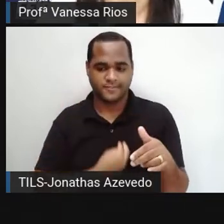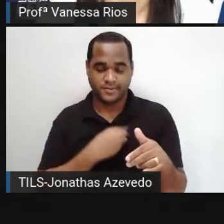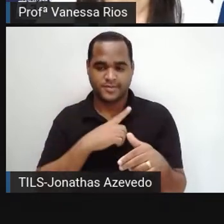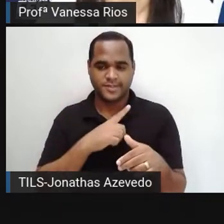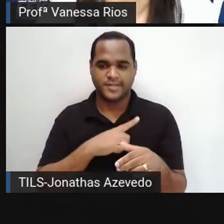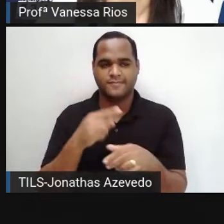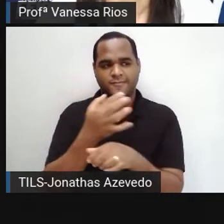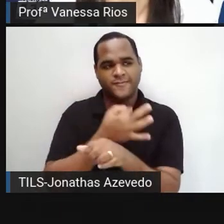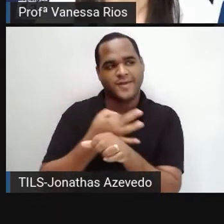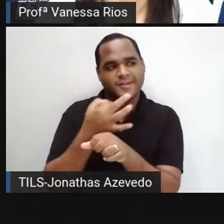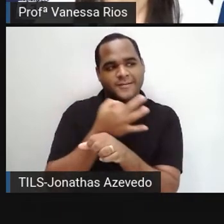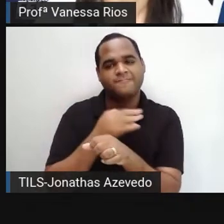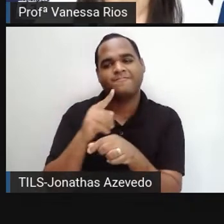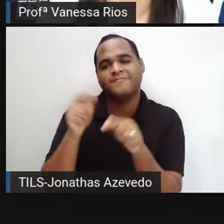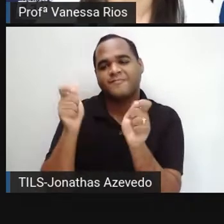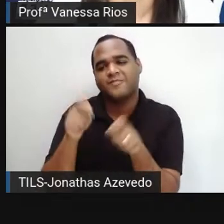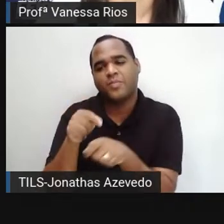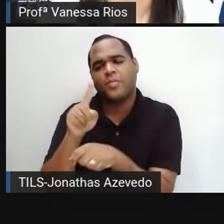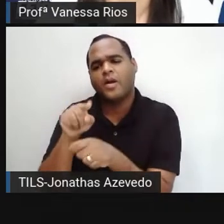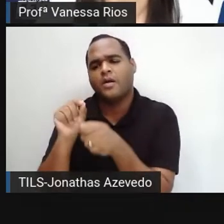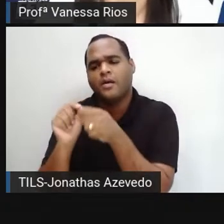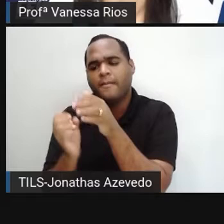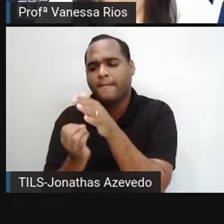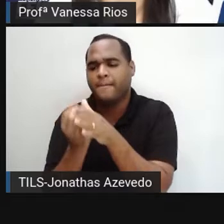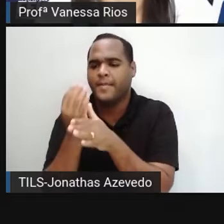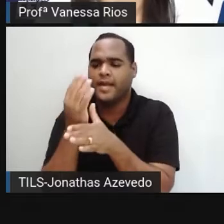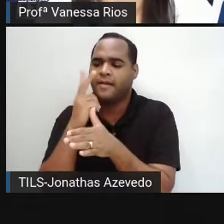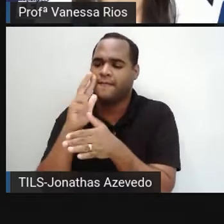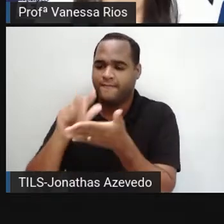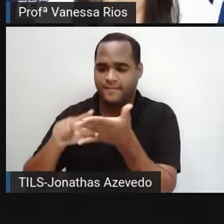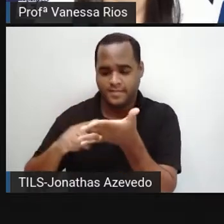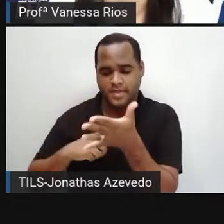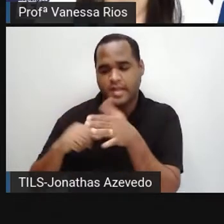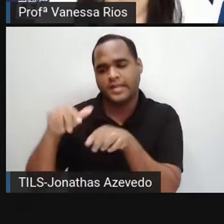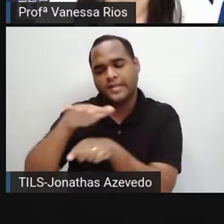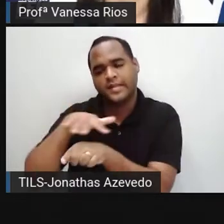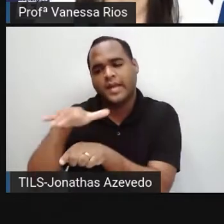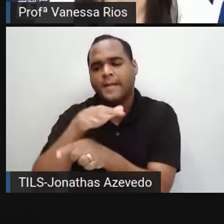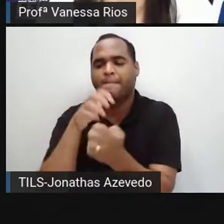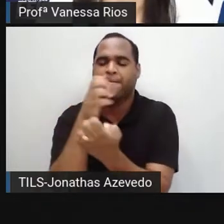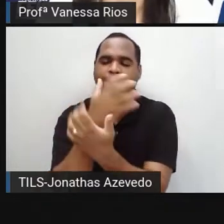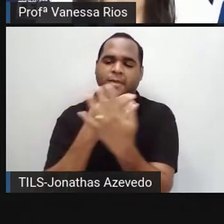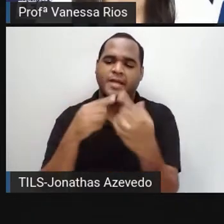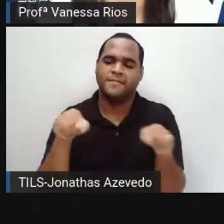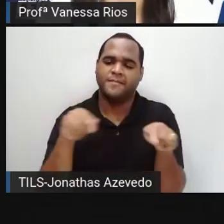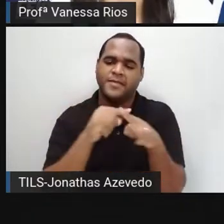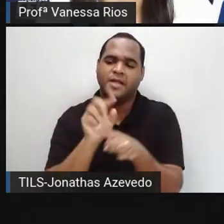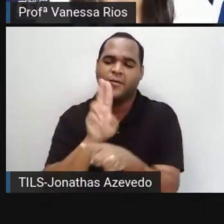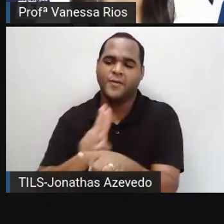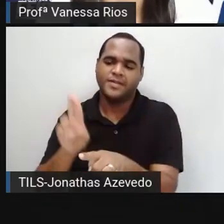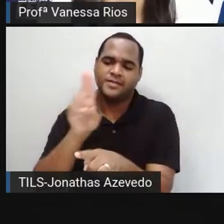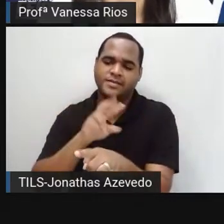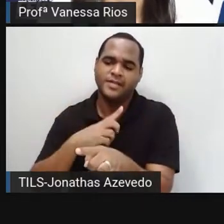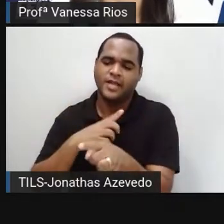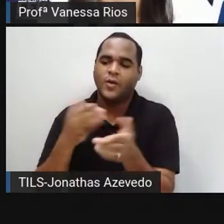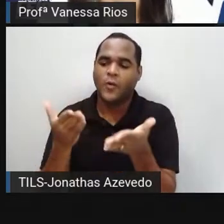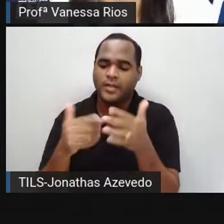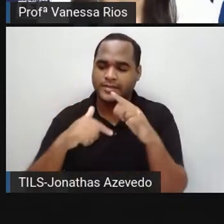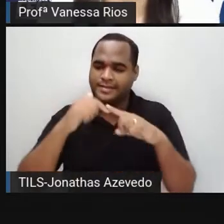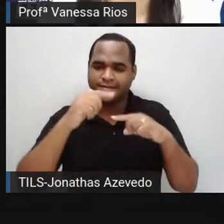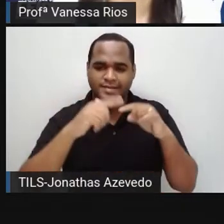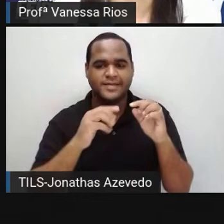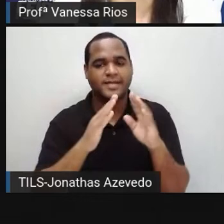férias. E aí podemos, então, produzir instrumentos musicais utilizando o material que temos em casa. Olha